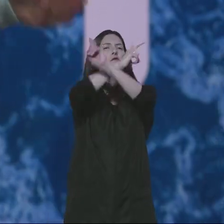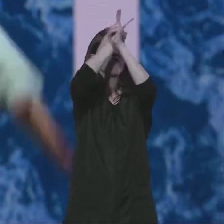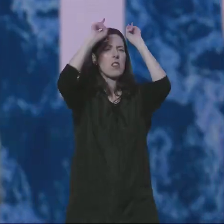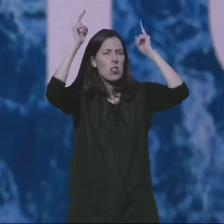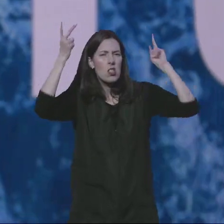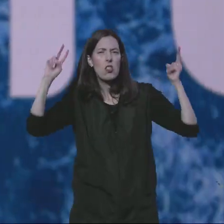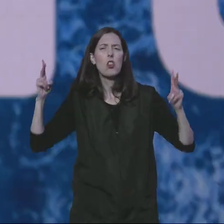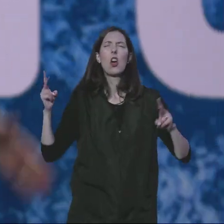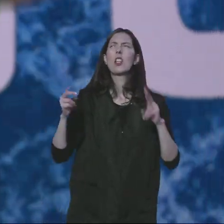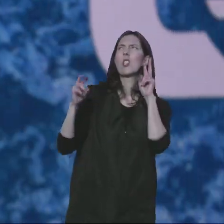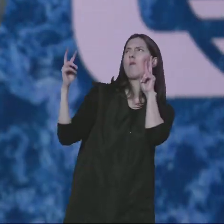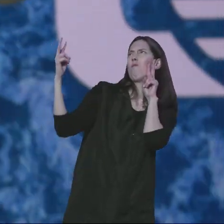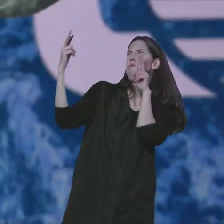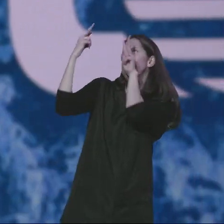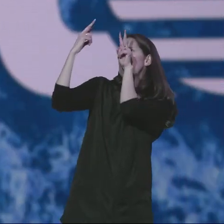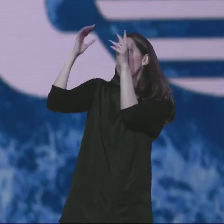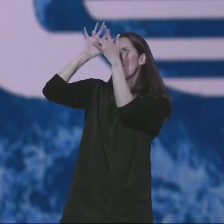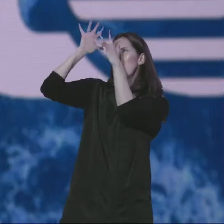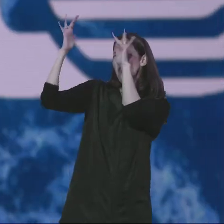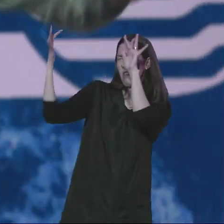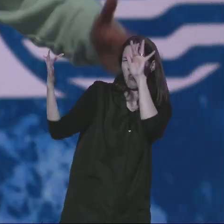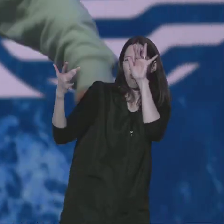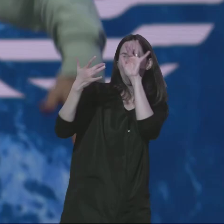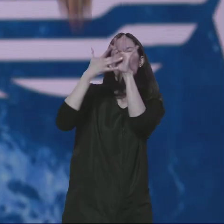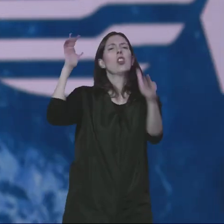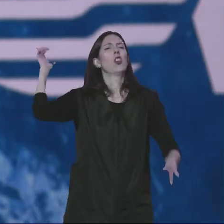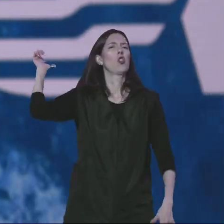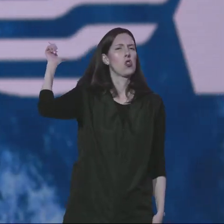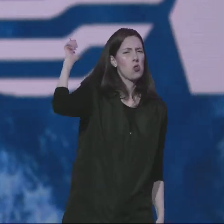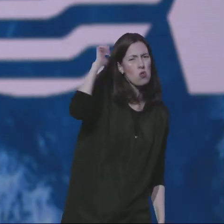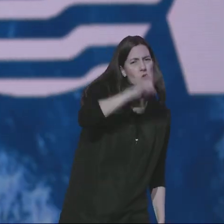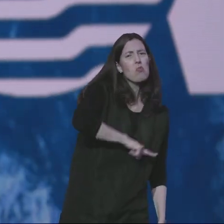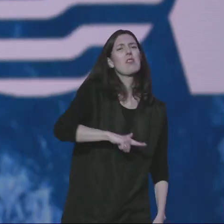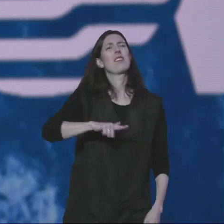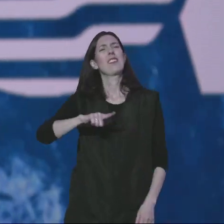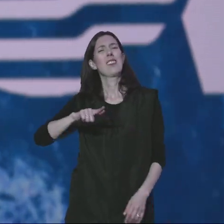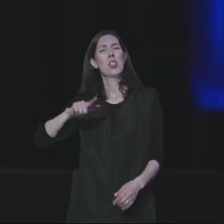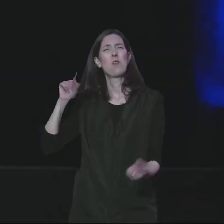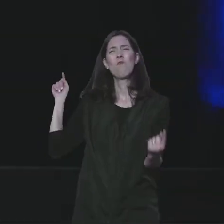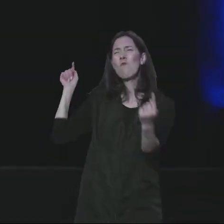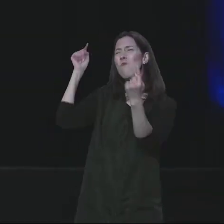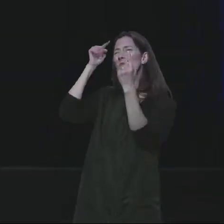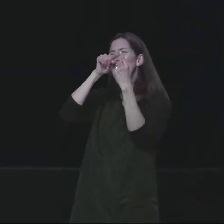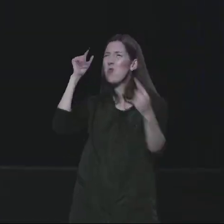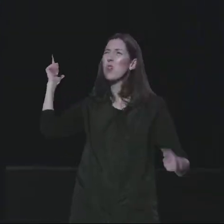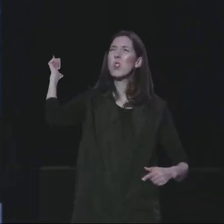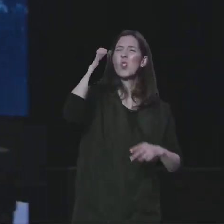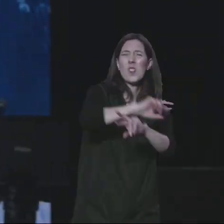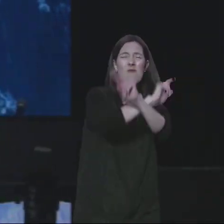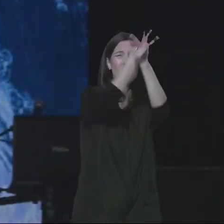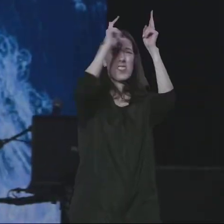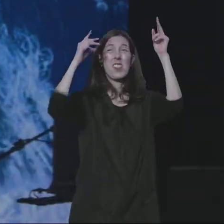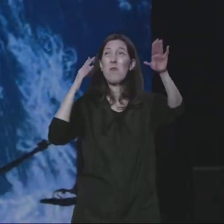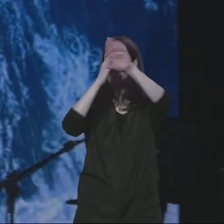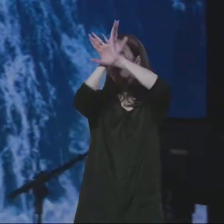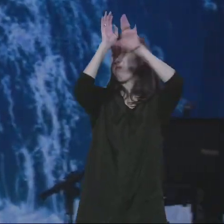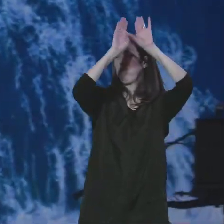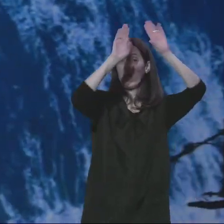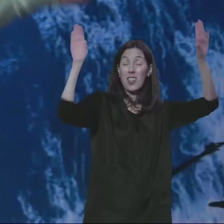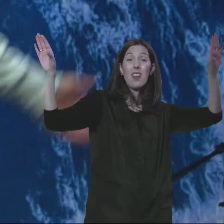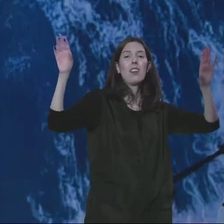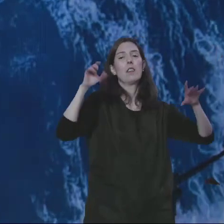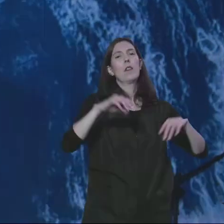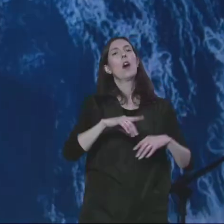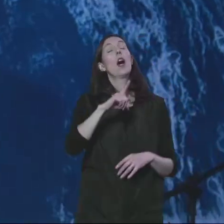olharam fixo para Jesus e foram e conseguiram e alcançaram o prêmio. E aí a Bíblia descreve